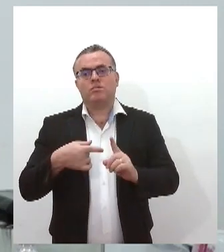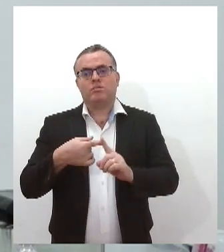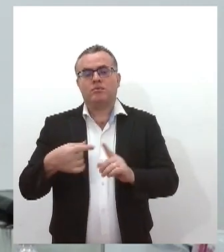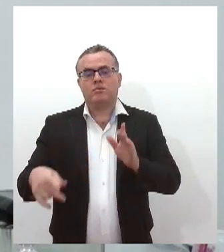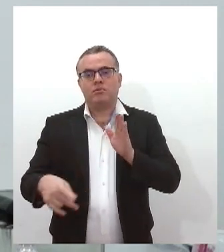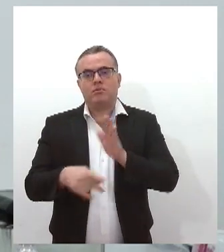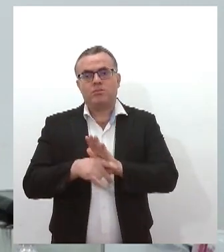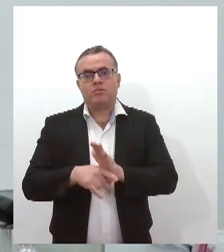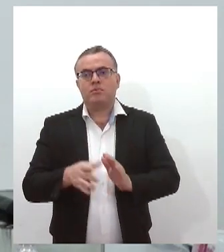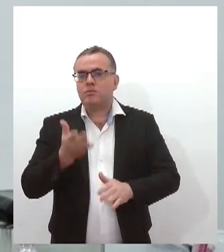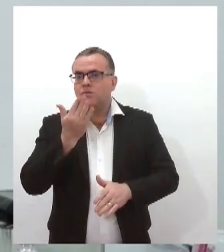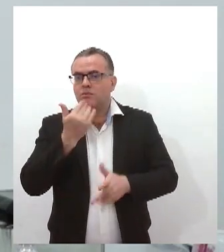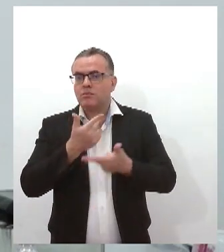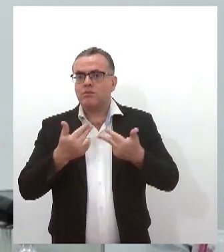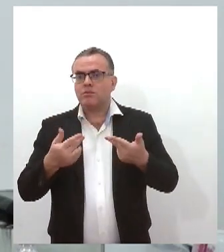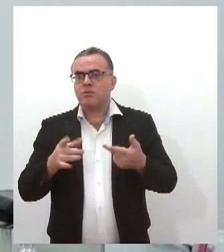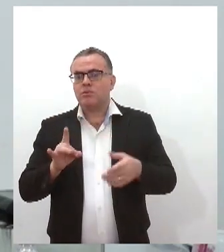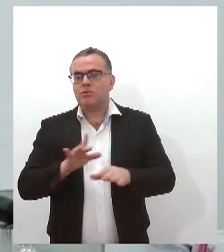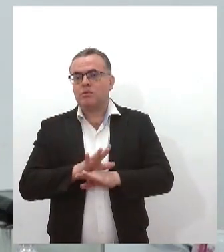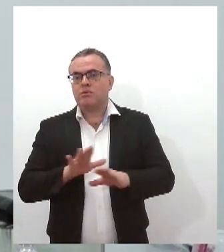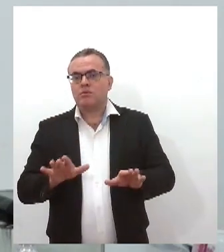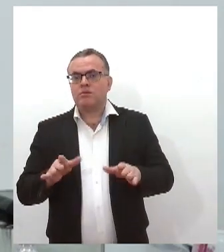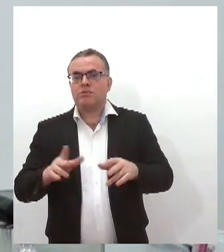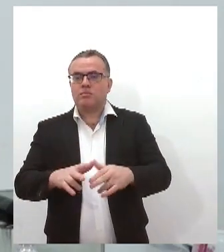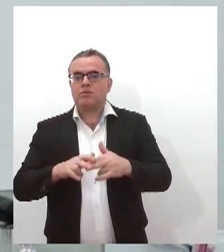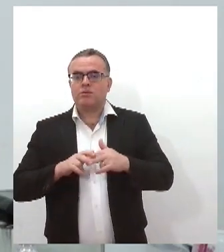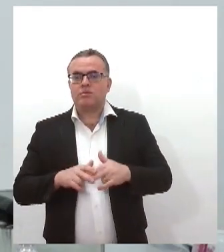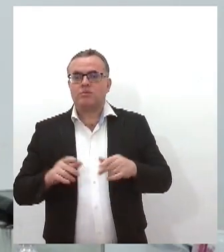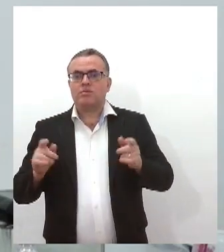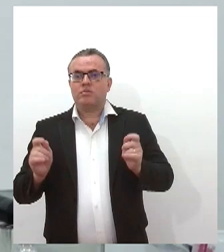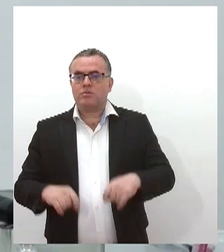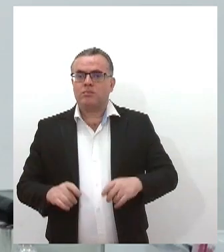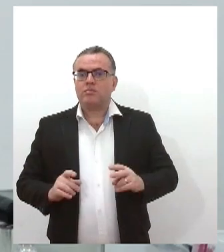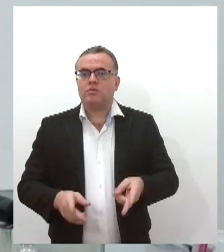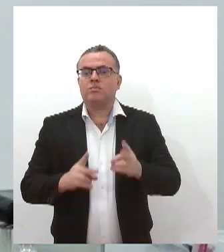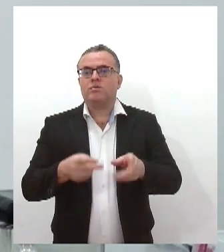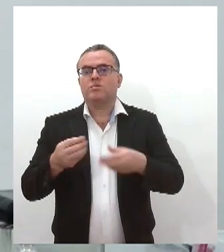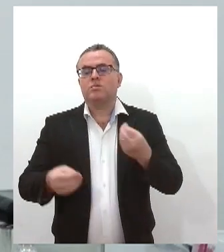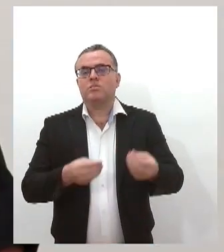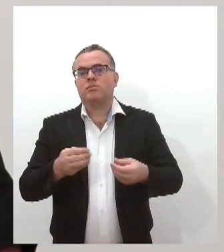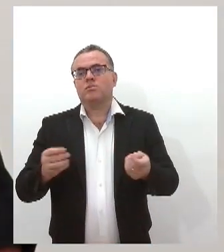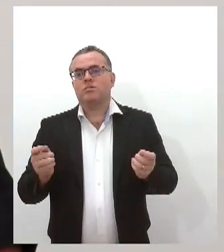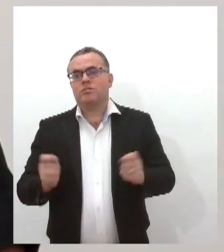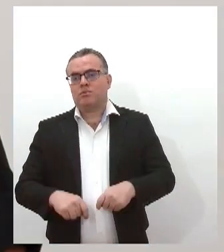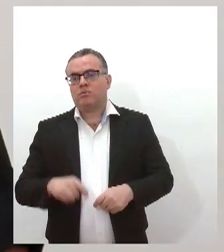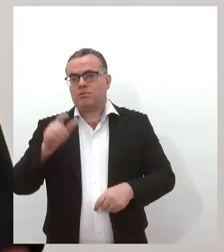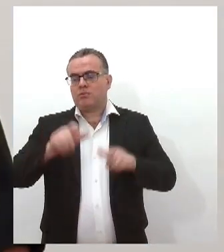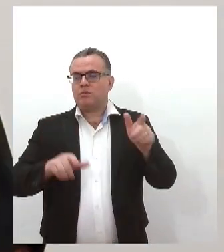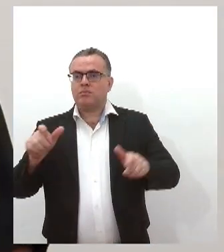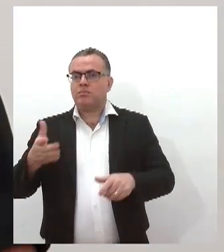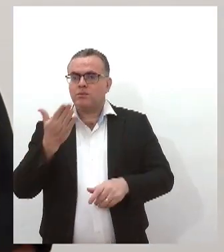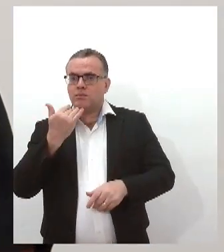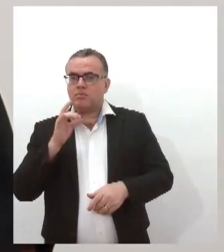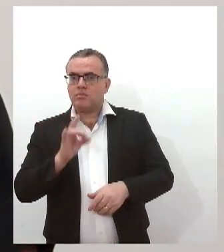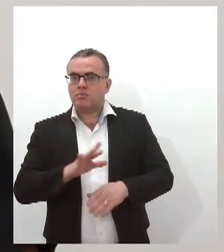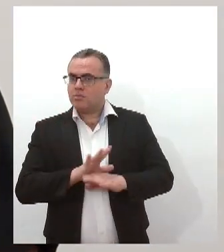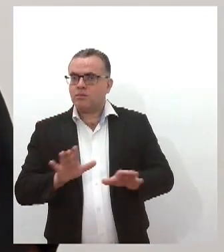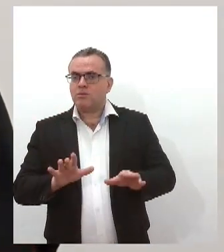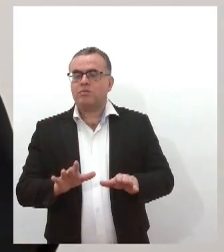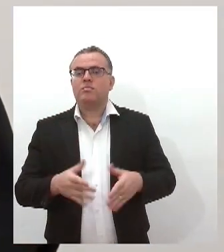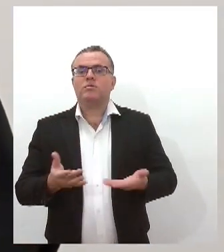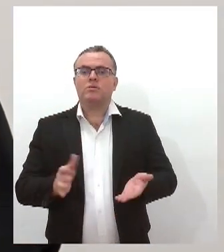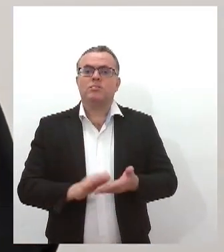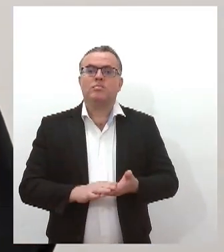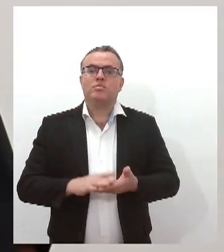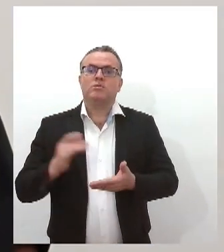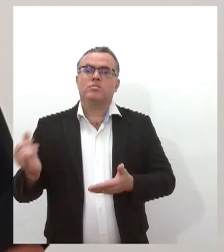né? Então, a gente não pode estender para fazer outro tipo de compra que não seja apenas para alimentação. Mas vale ressaltar que para ter direito